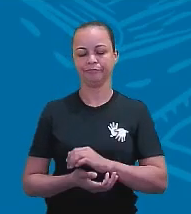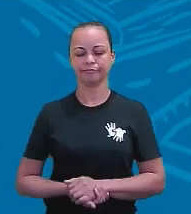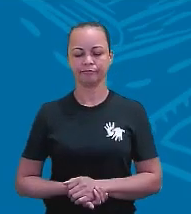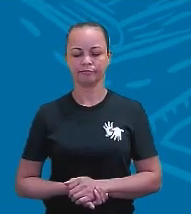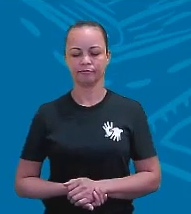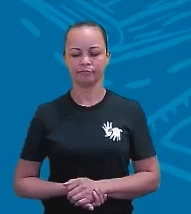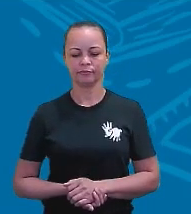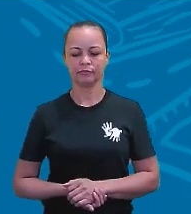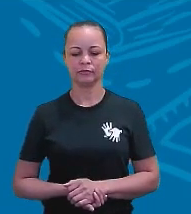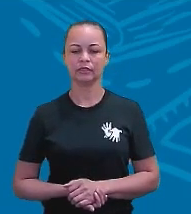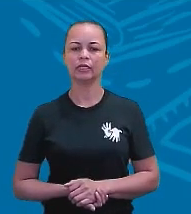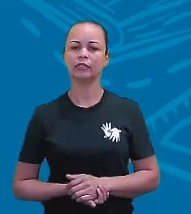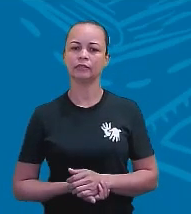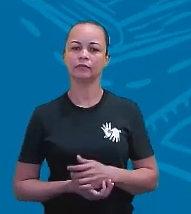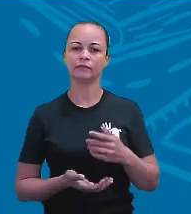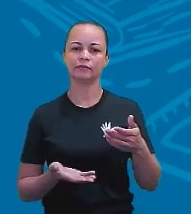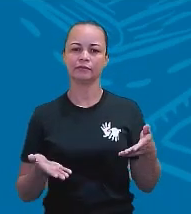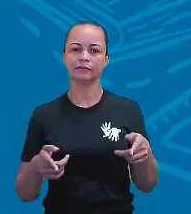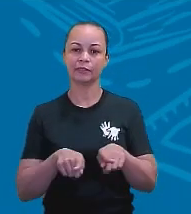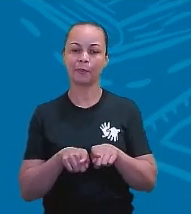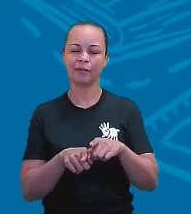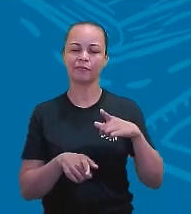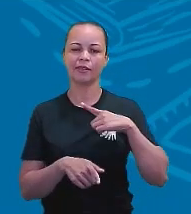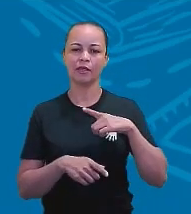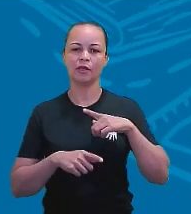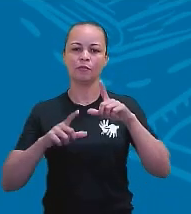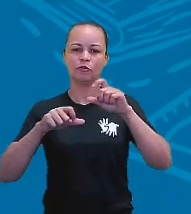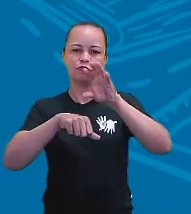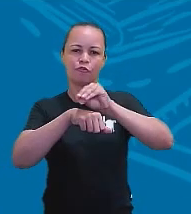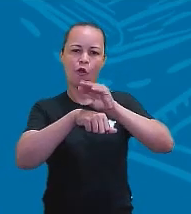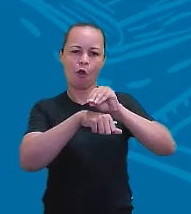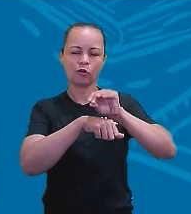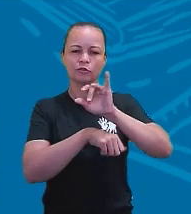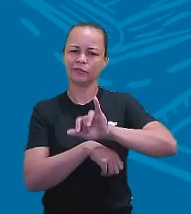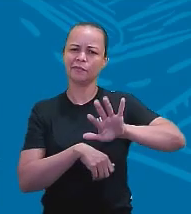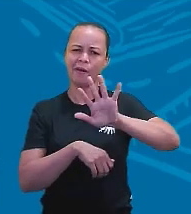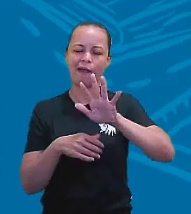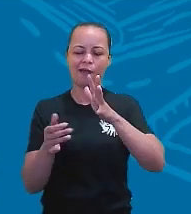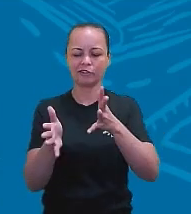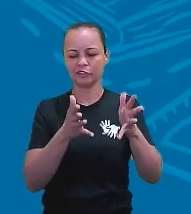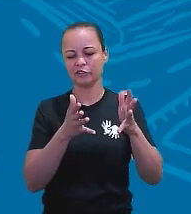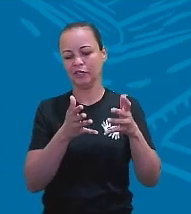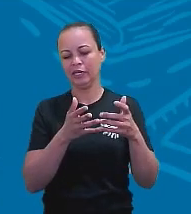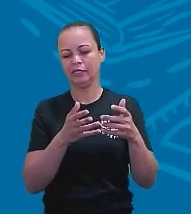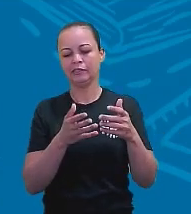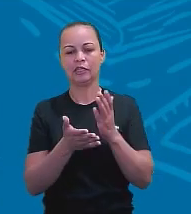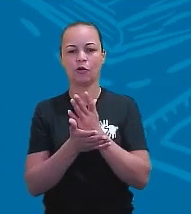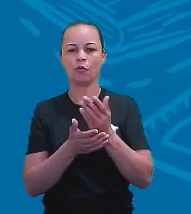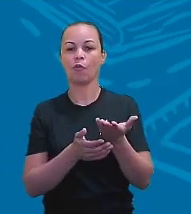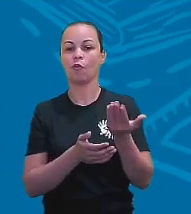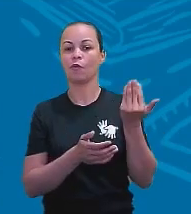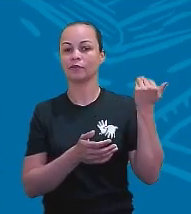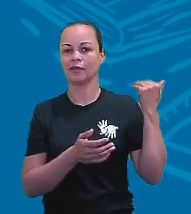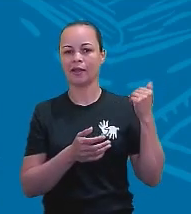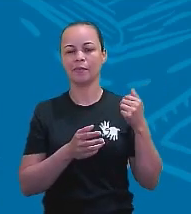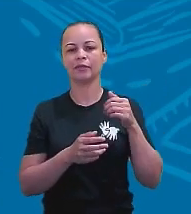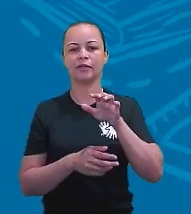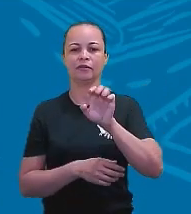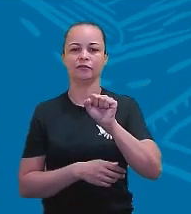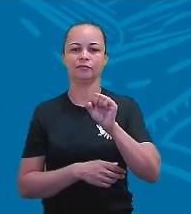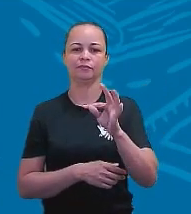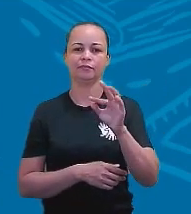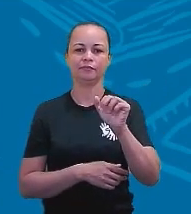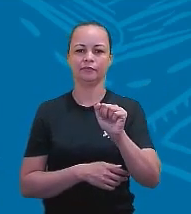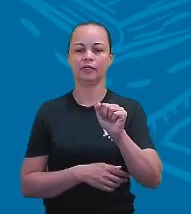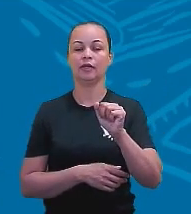também algumas imagens que foram resgatadas aí, gente, maravilhosa por sinal, como era a nossa estação,